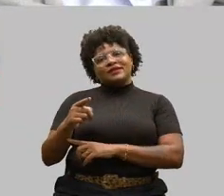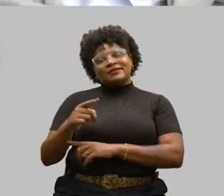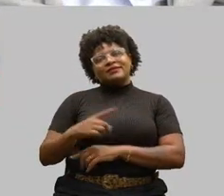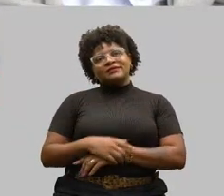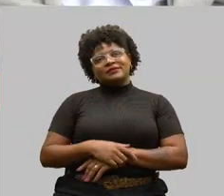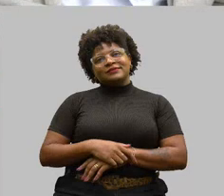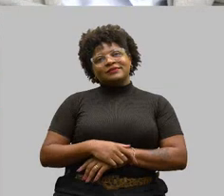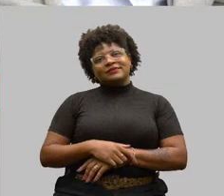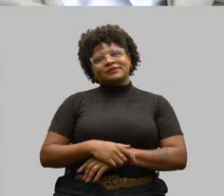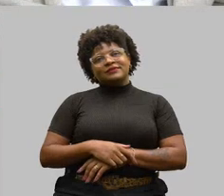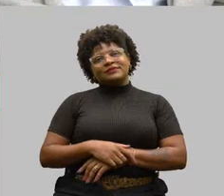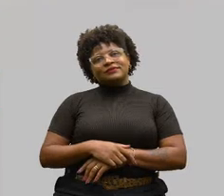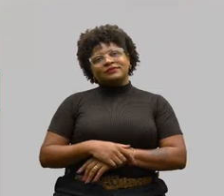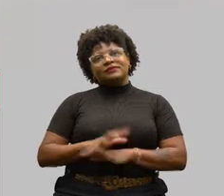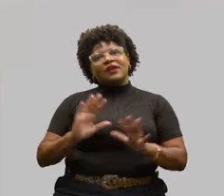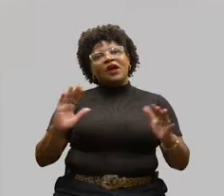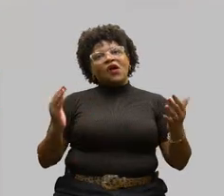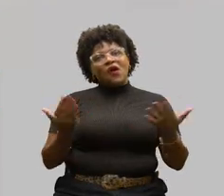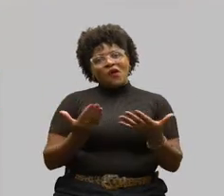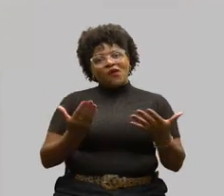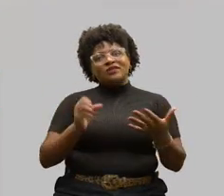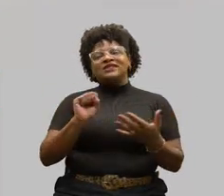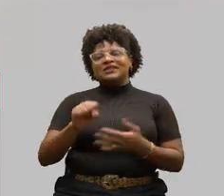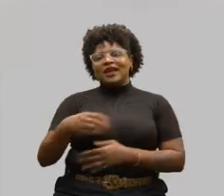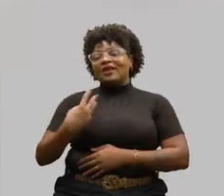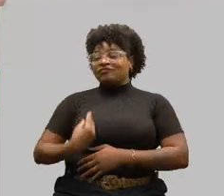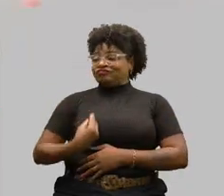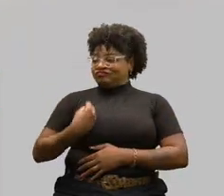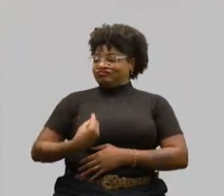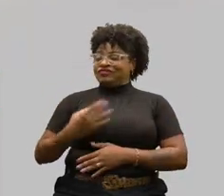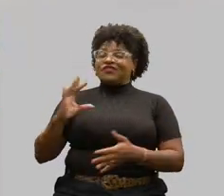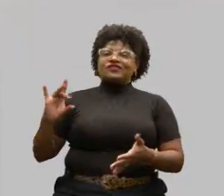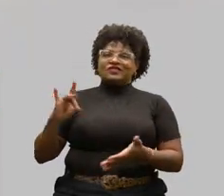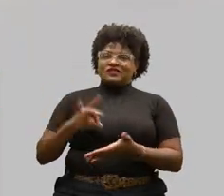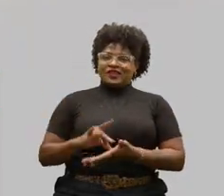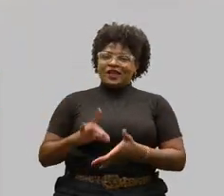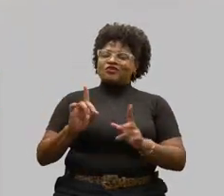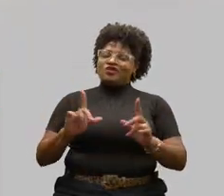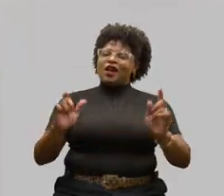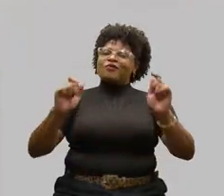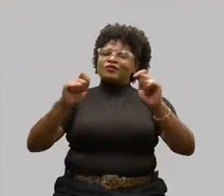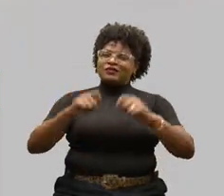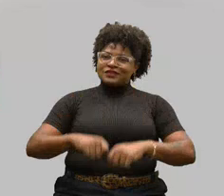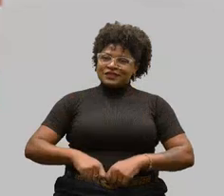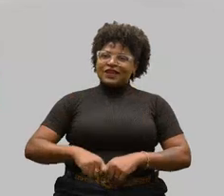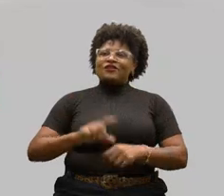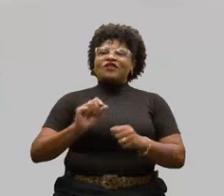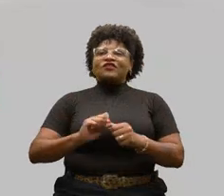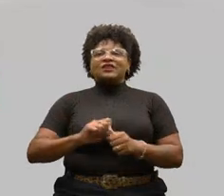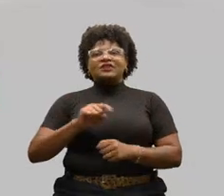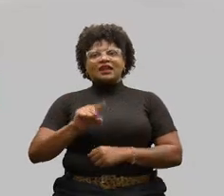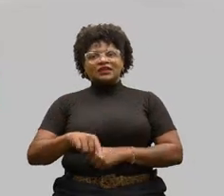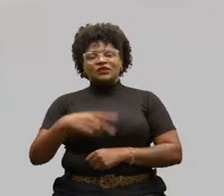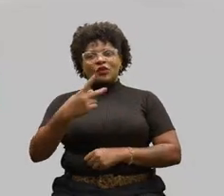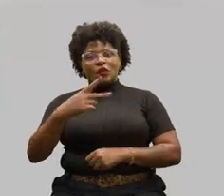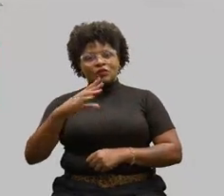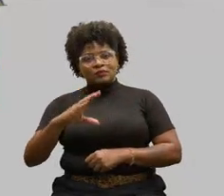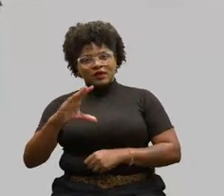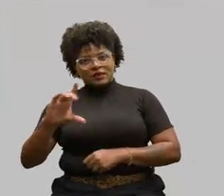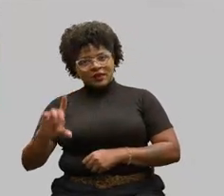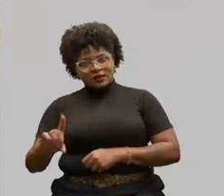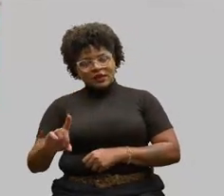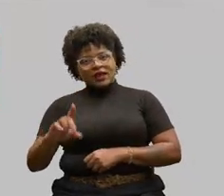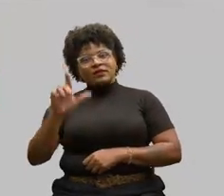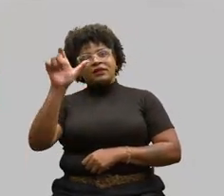mas gente hoje eu vivencio isso eu sei que isso é possível com as pessoas com deficiência intelectual mas